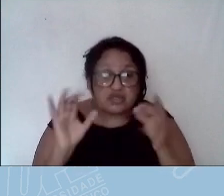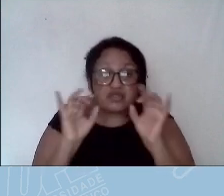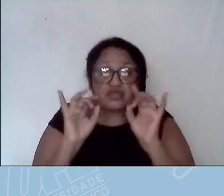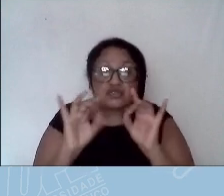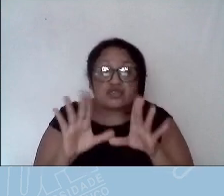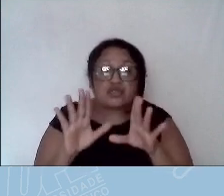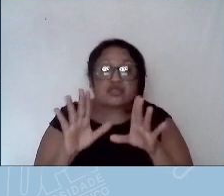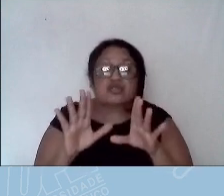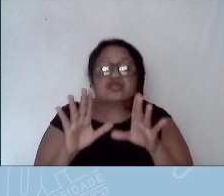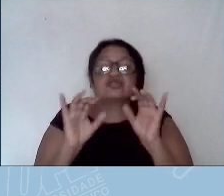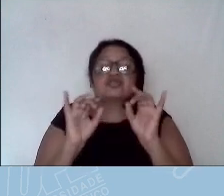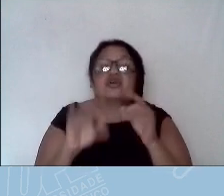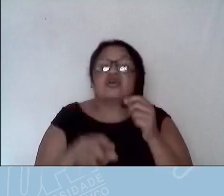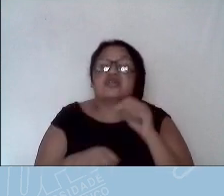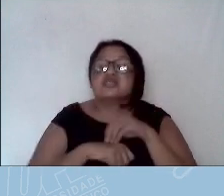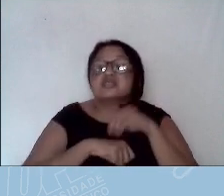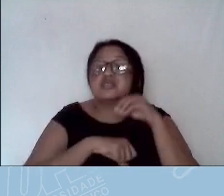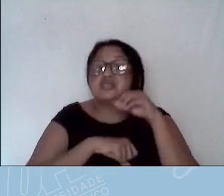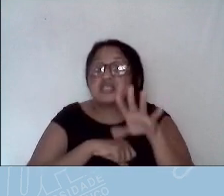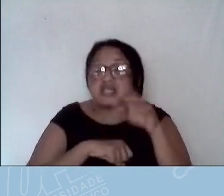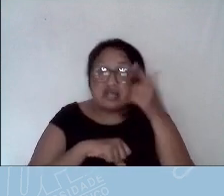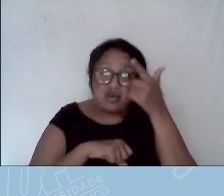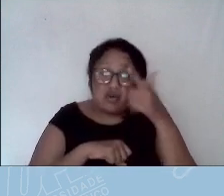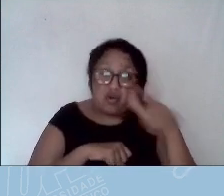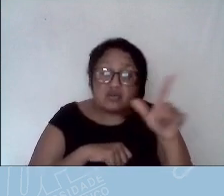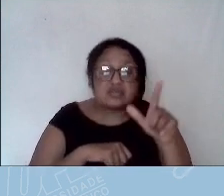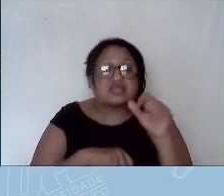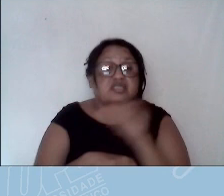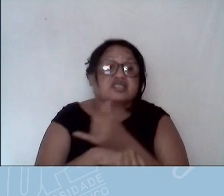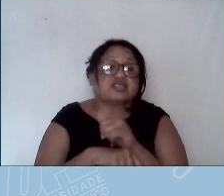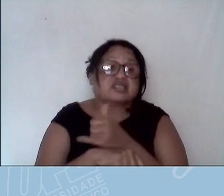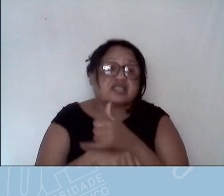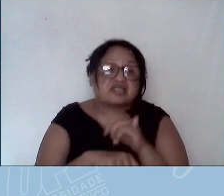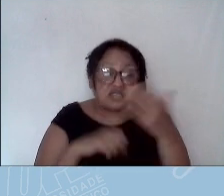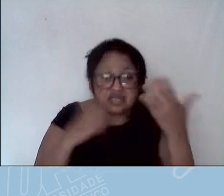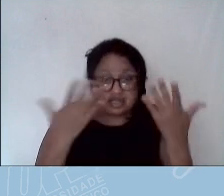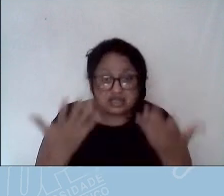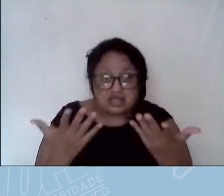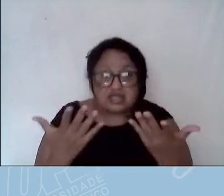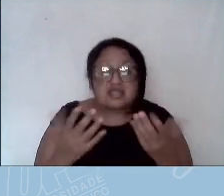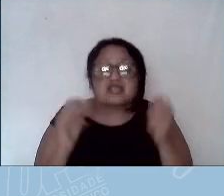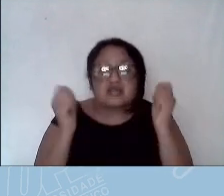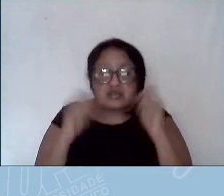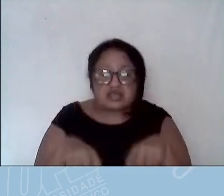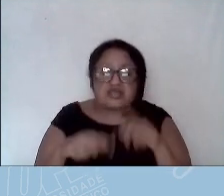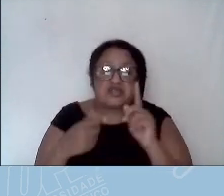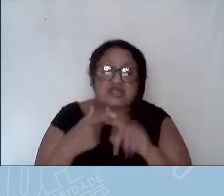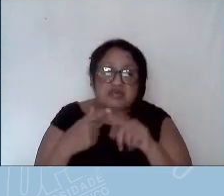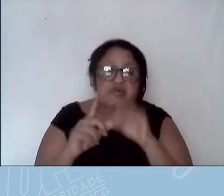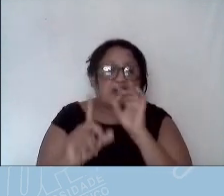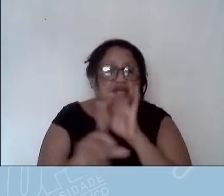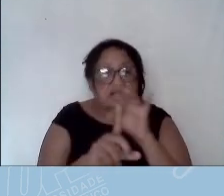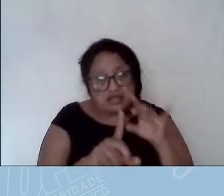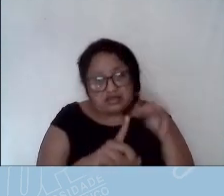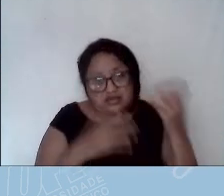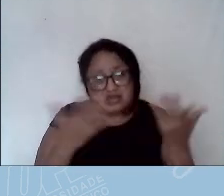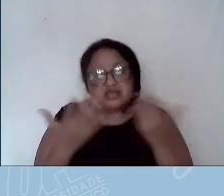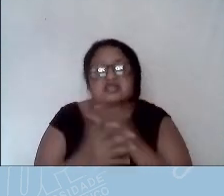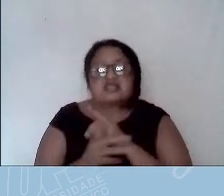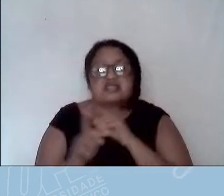título de sugestão outras estratégias de resolução são possíveis para cada uma das questões